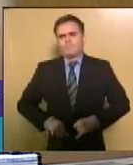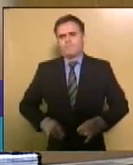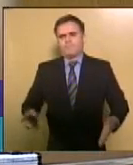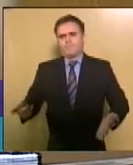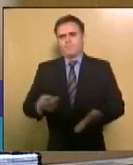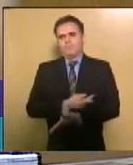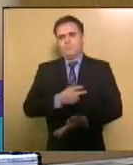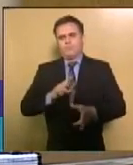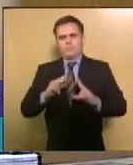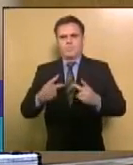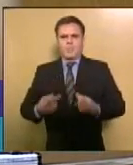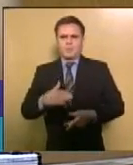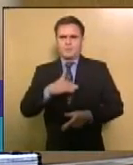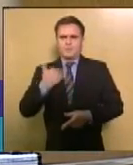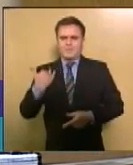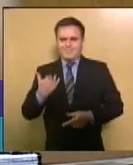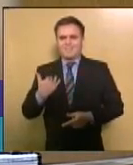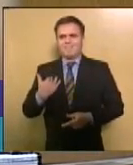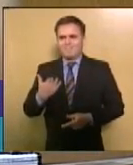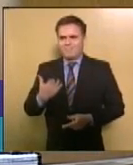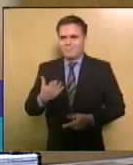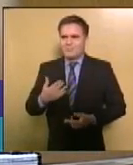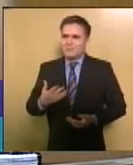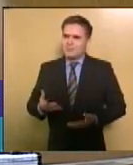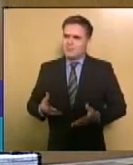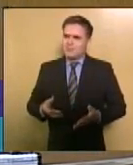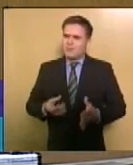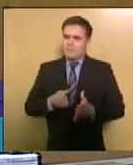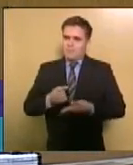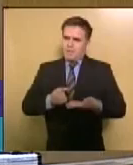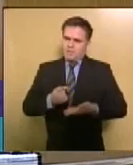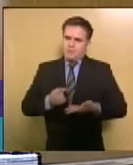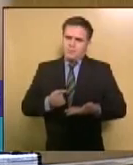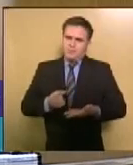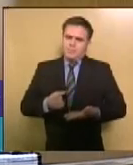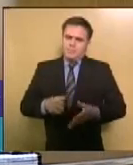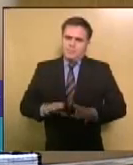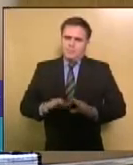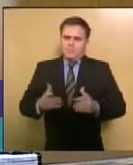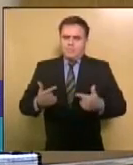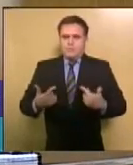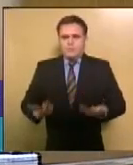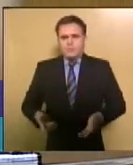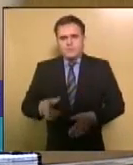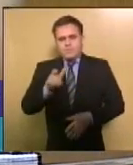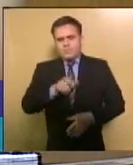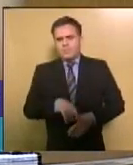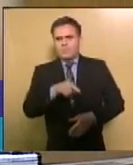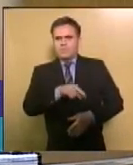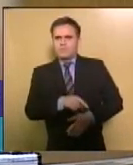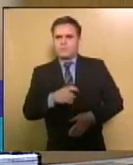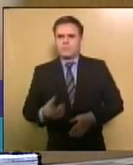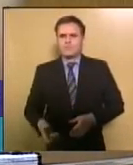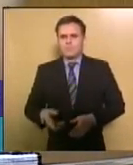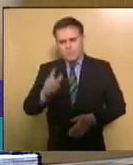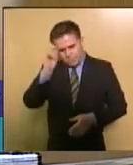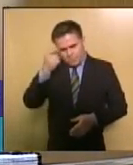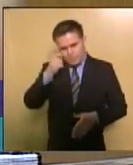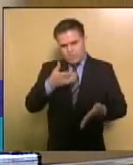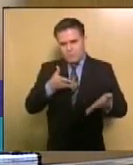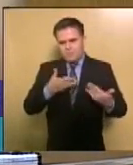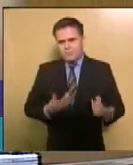humana são a gente tá falando são bases ficamente e eu vou detalhar os dados falando de homens negros e